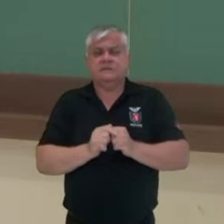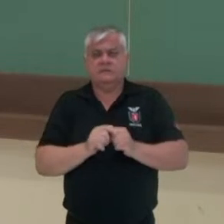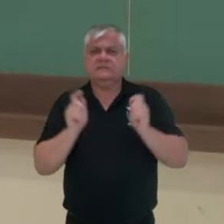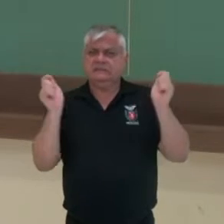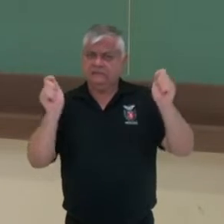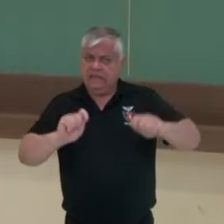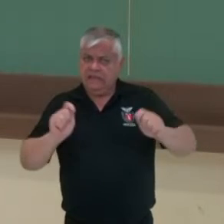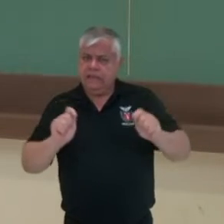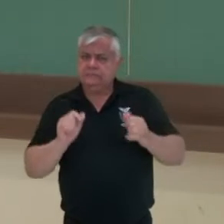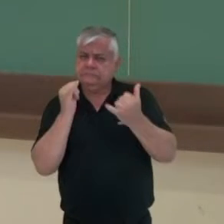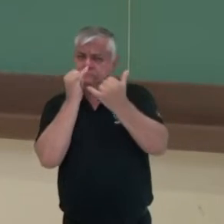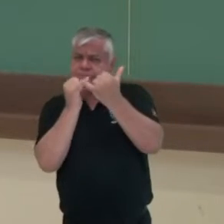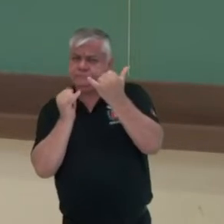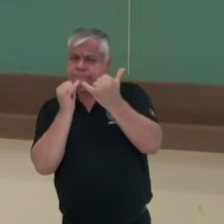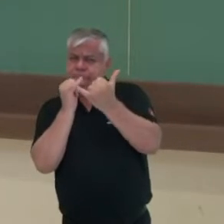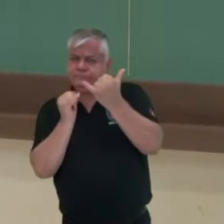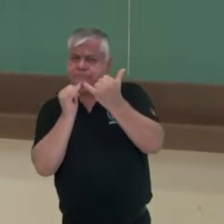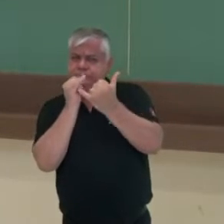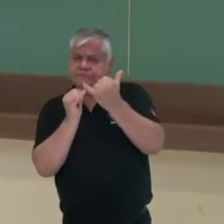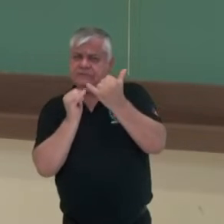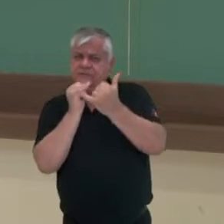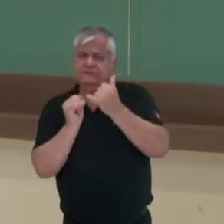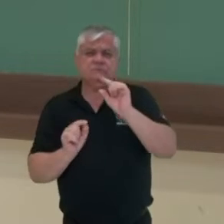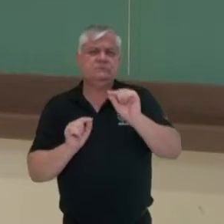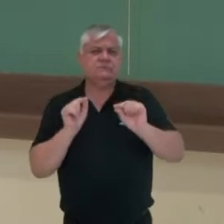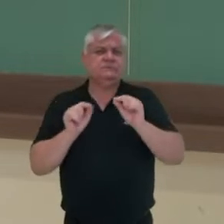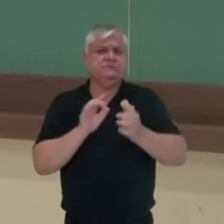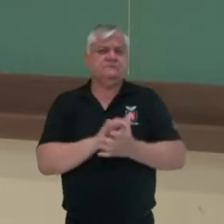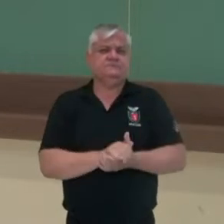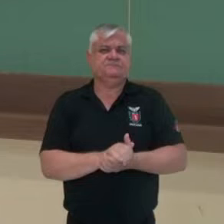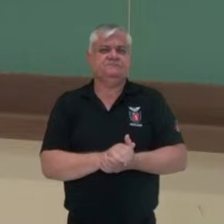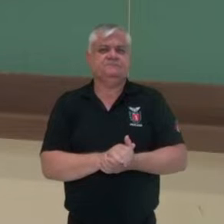ou pareçam, né, com algumas que vocês já conhecem.